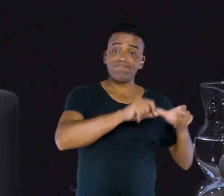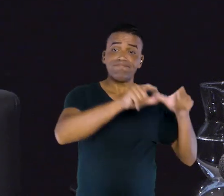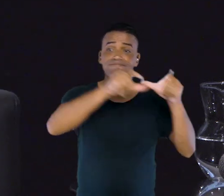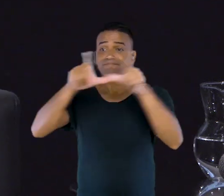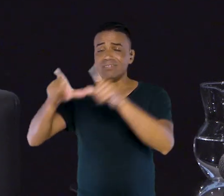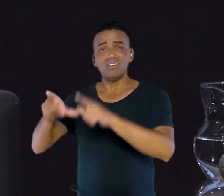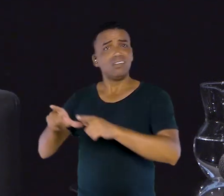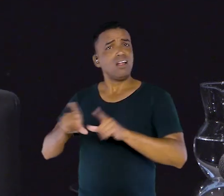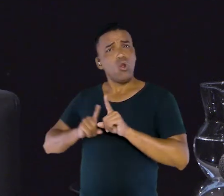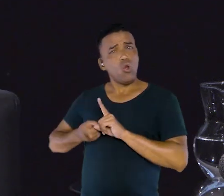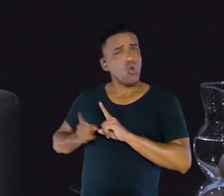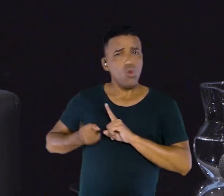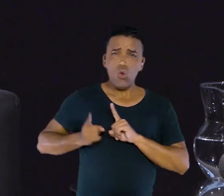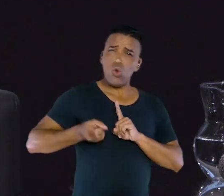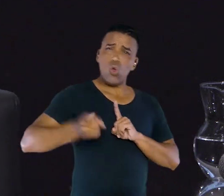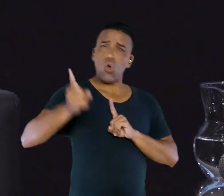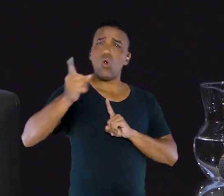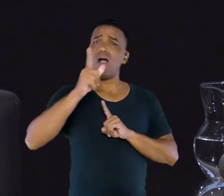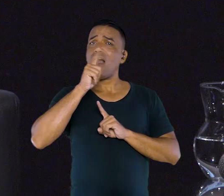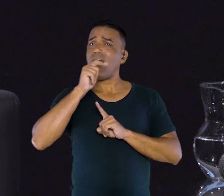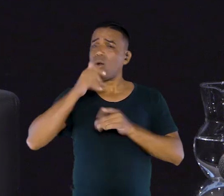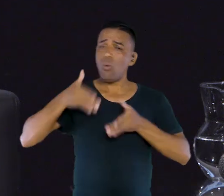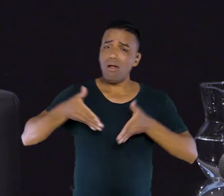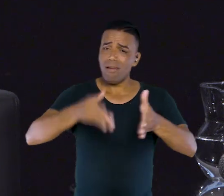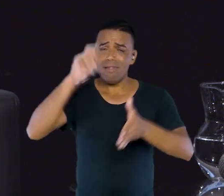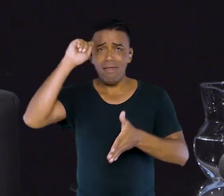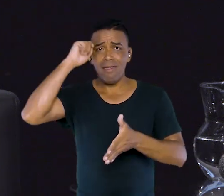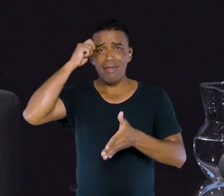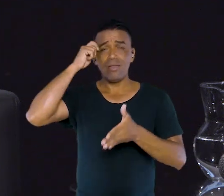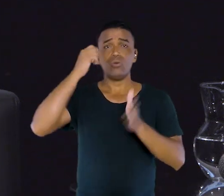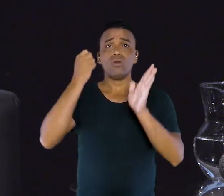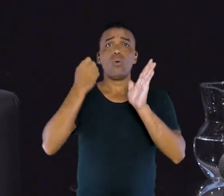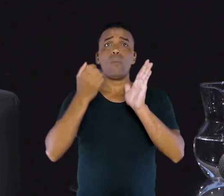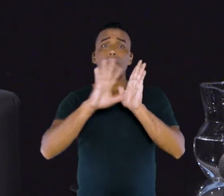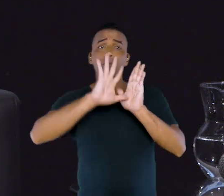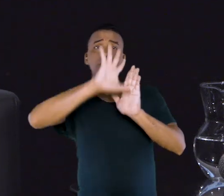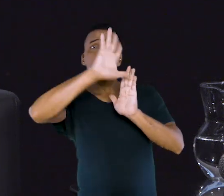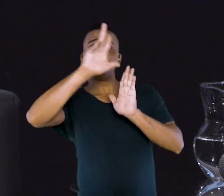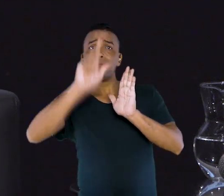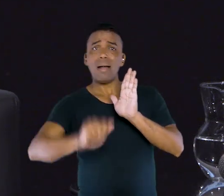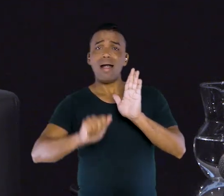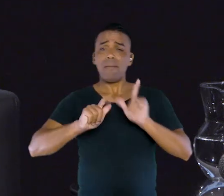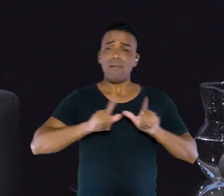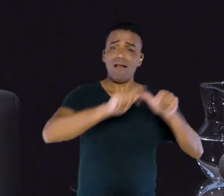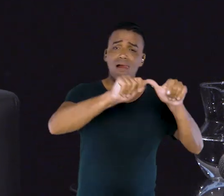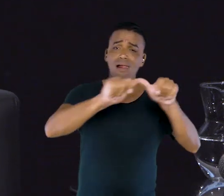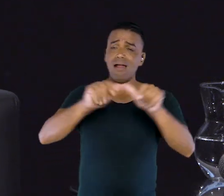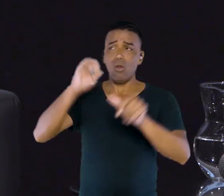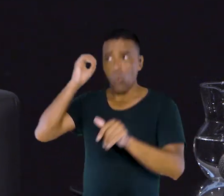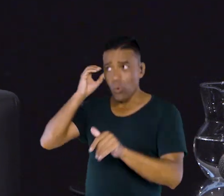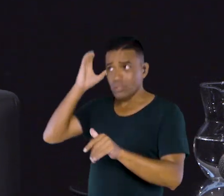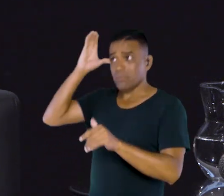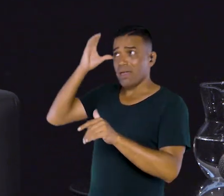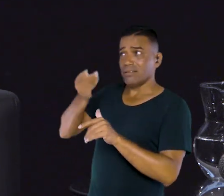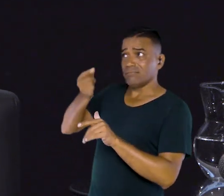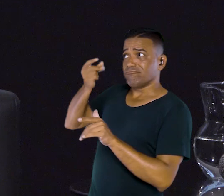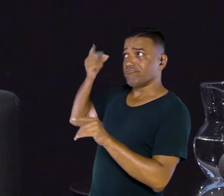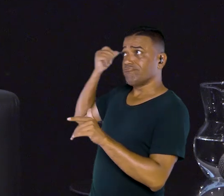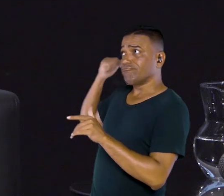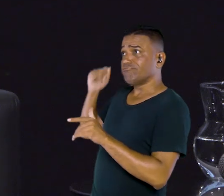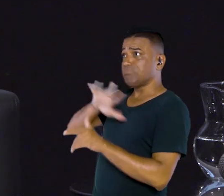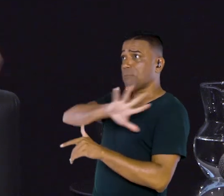lugares muito longe do Alto Rio Negro são mapeados essa viagem, o que demonstra um conhecimento muito antigo, compartilhado,